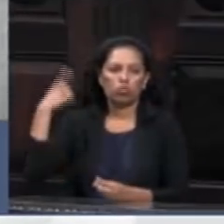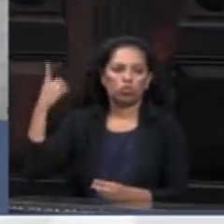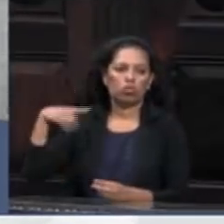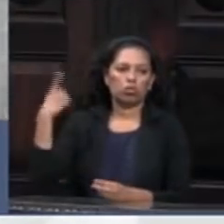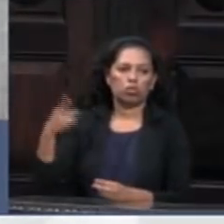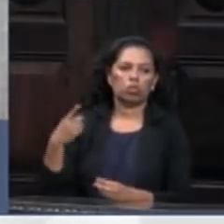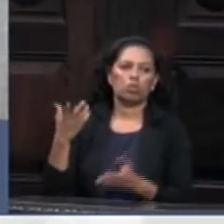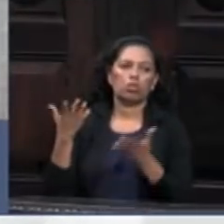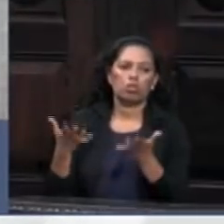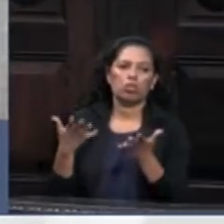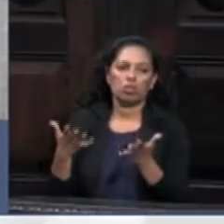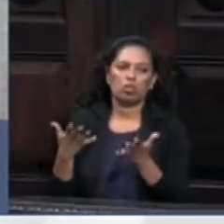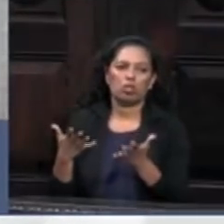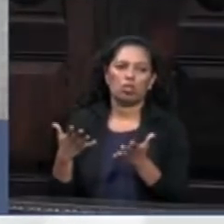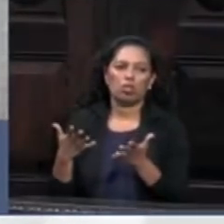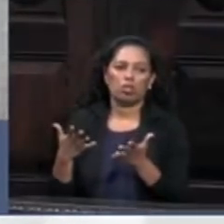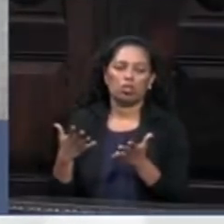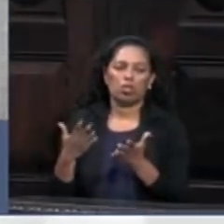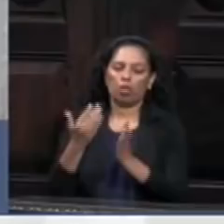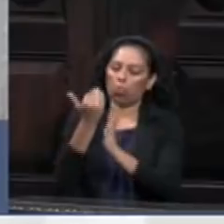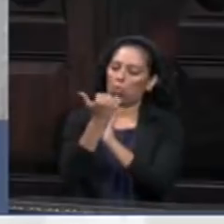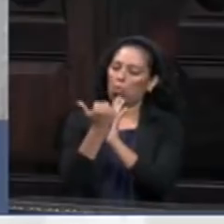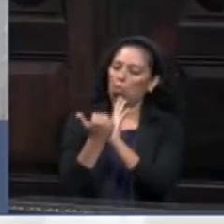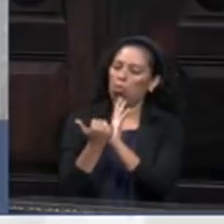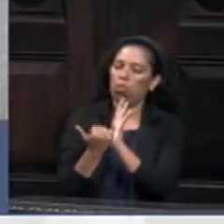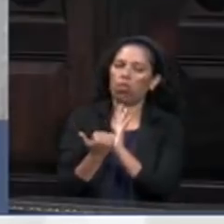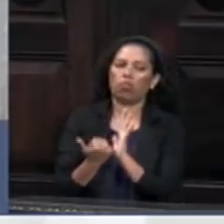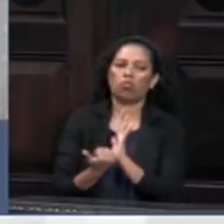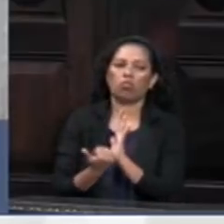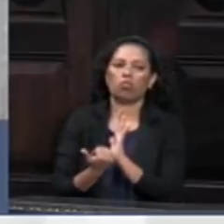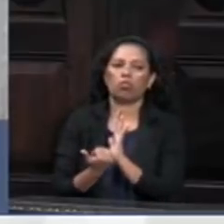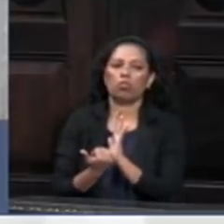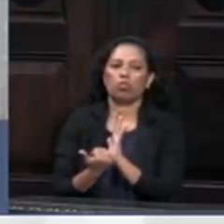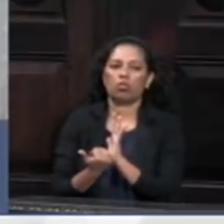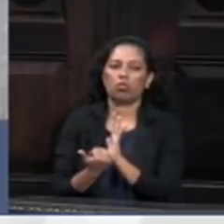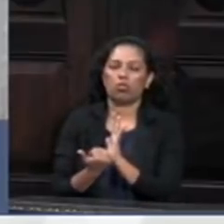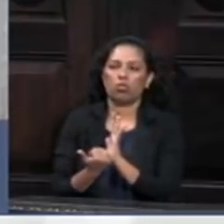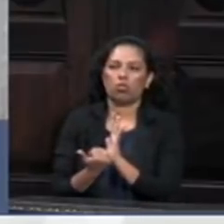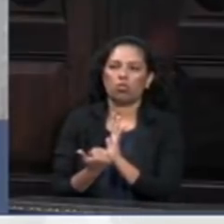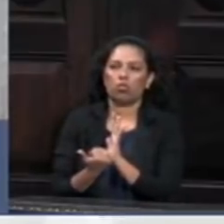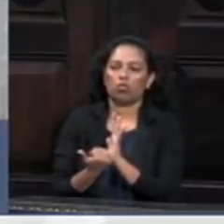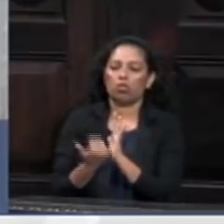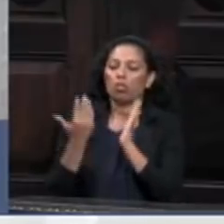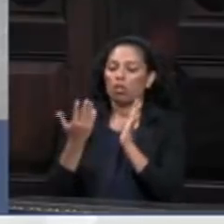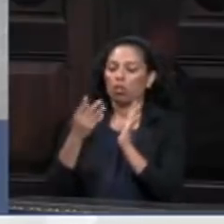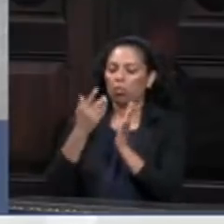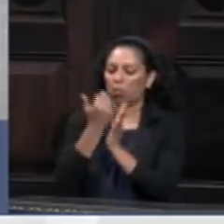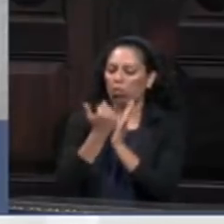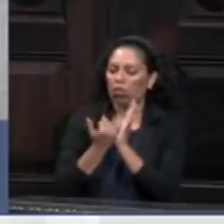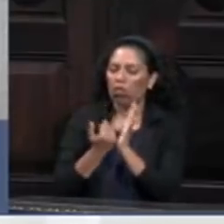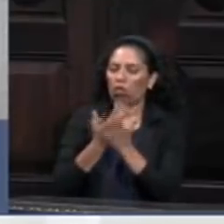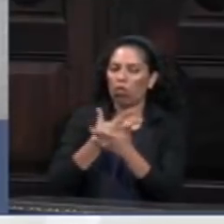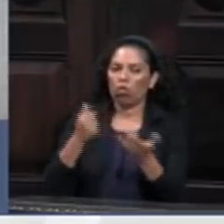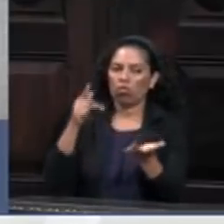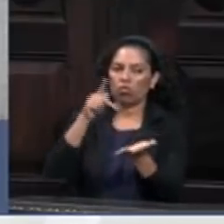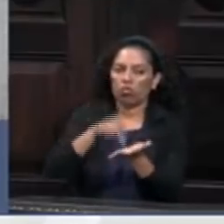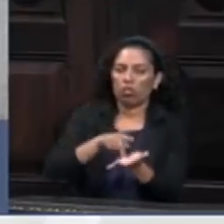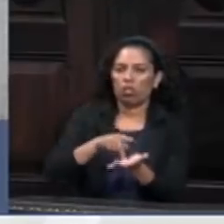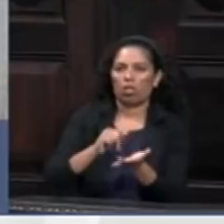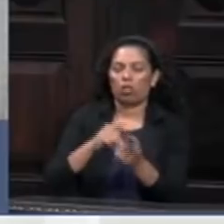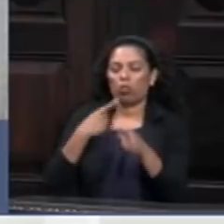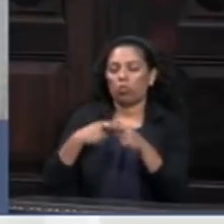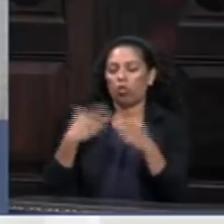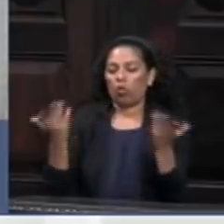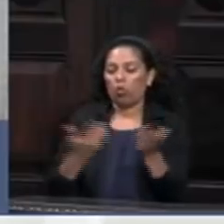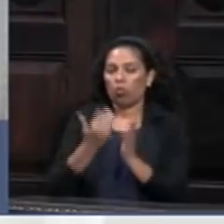que queira transformar o orçamento com uma peça verdadeira e não uma peça de